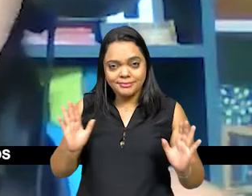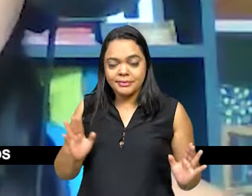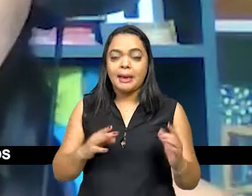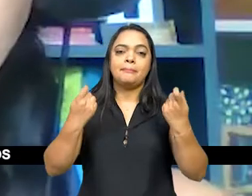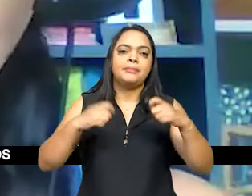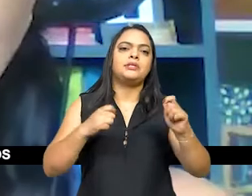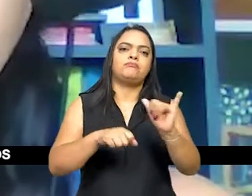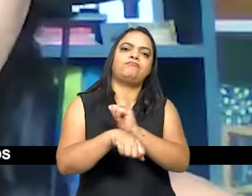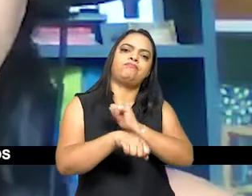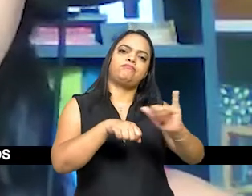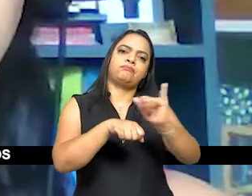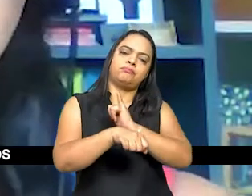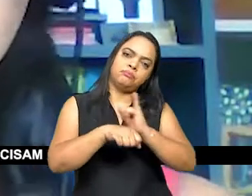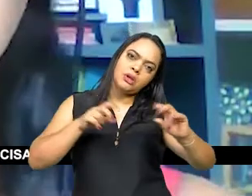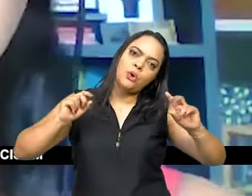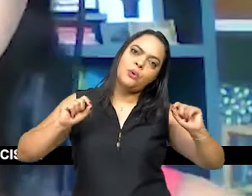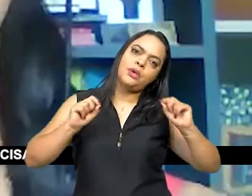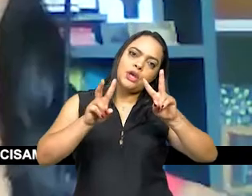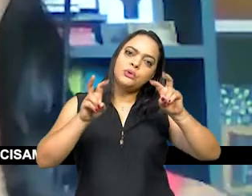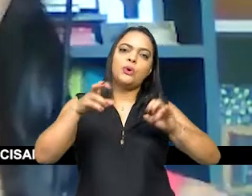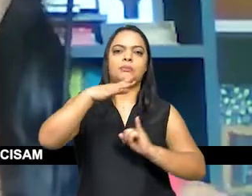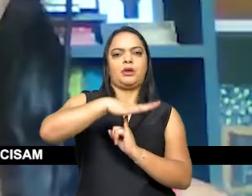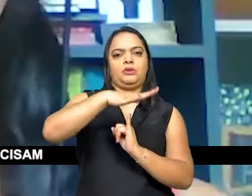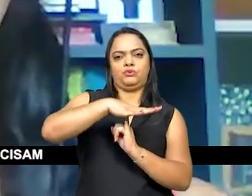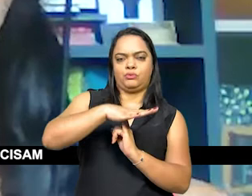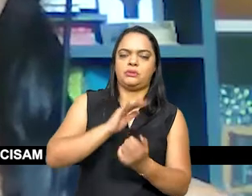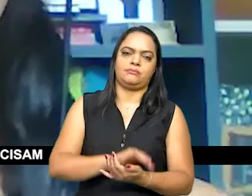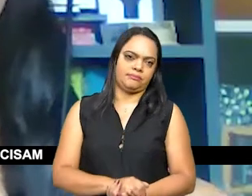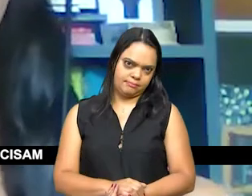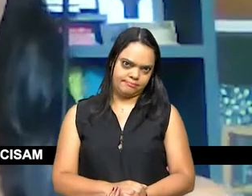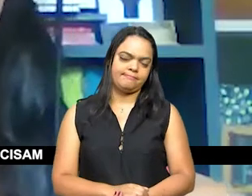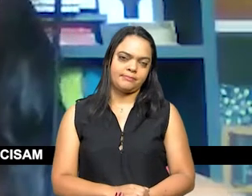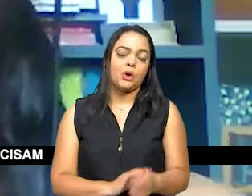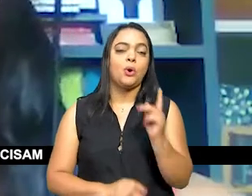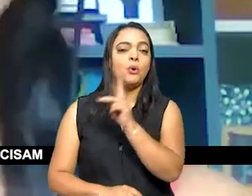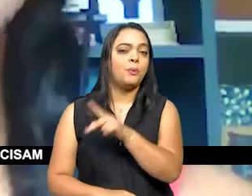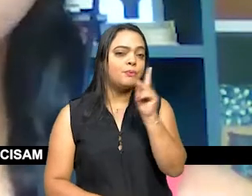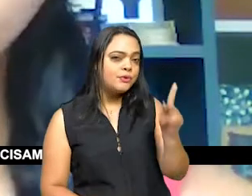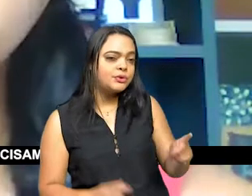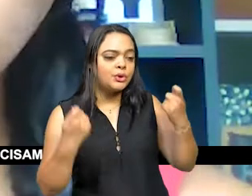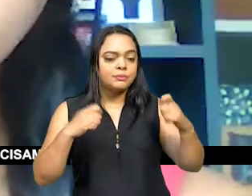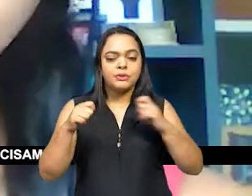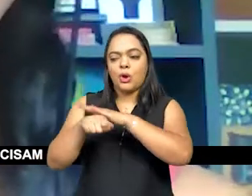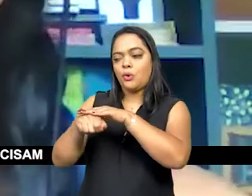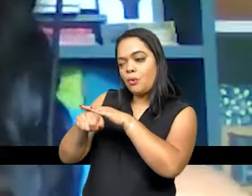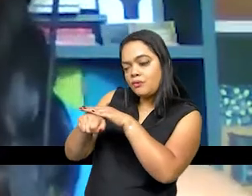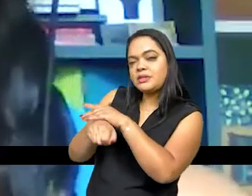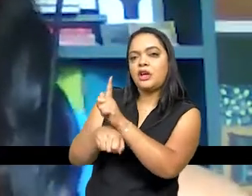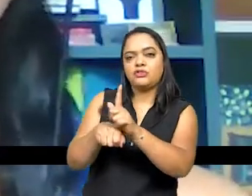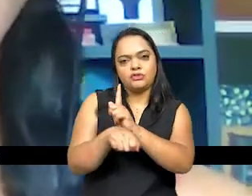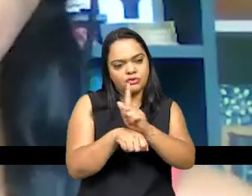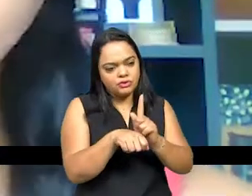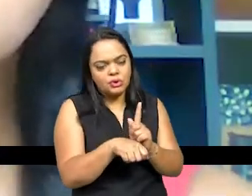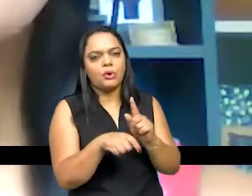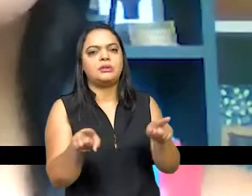precisa ser feita em termos institucionais, né? Então, assim, esses professores precisam conversar com esses gestores, precisam recorrer a